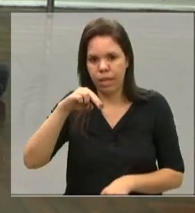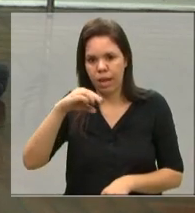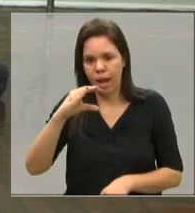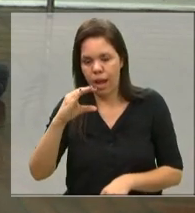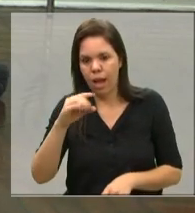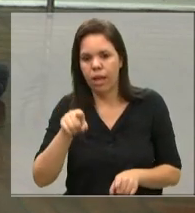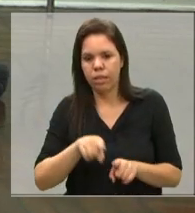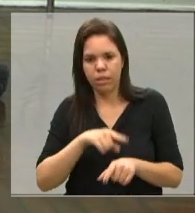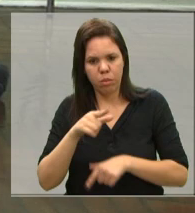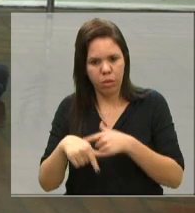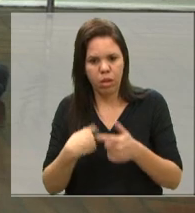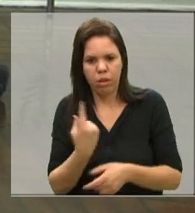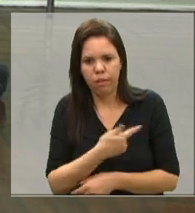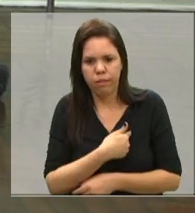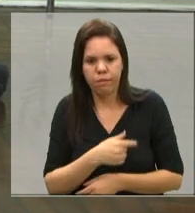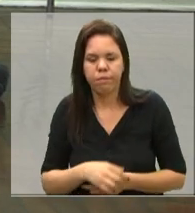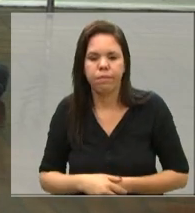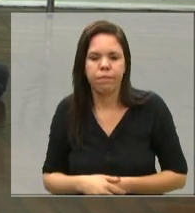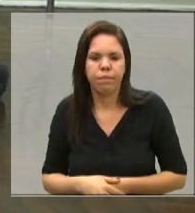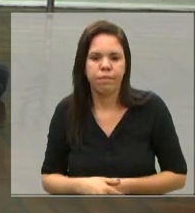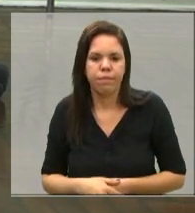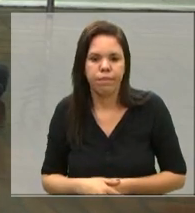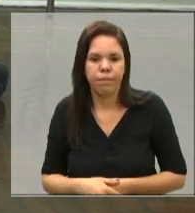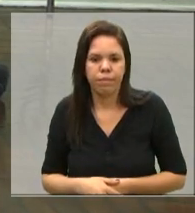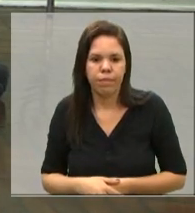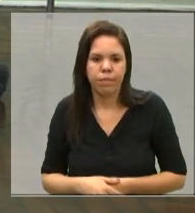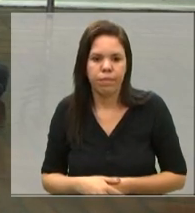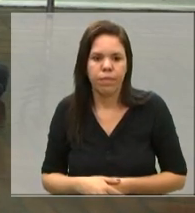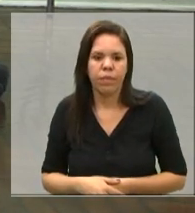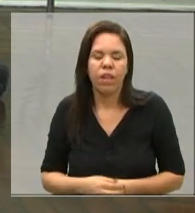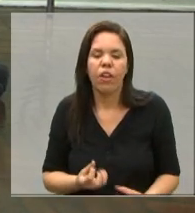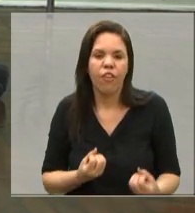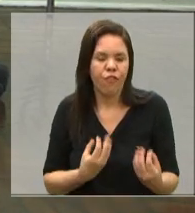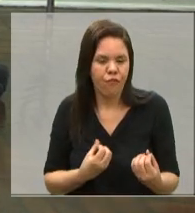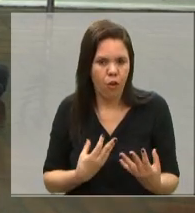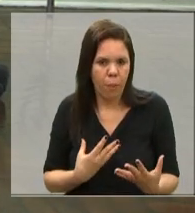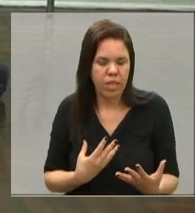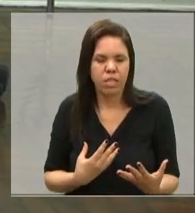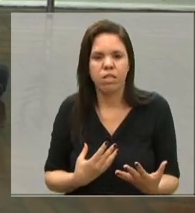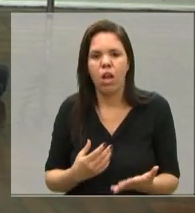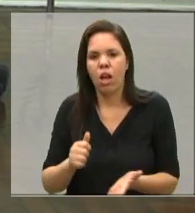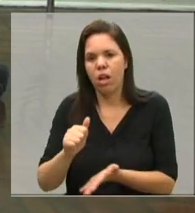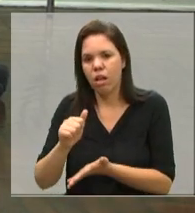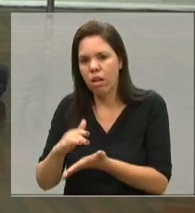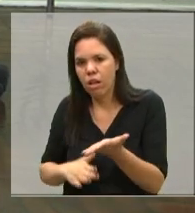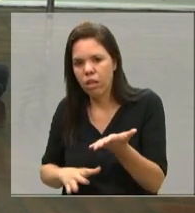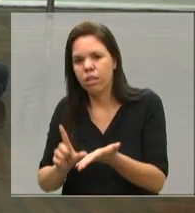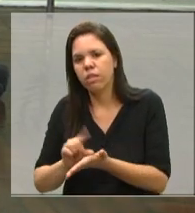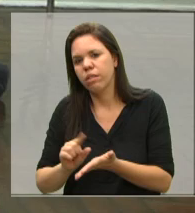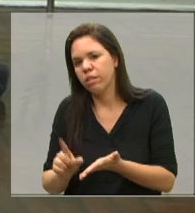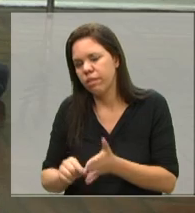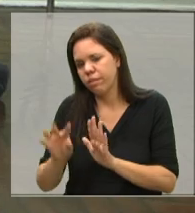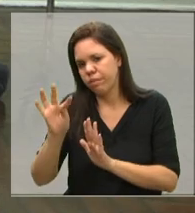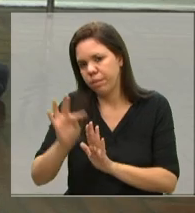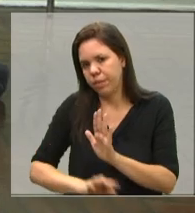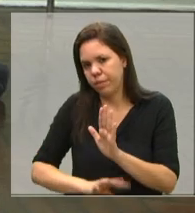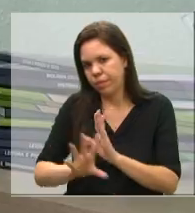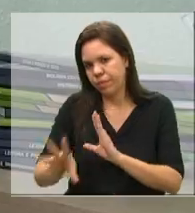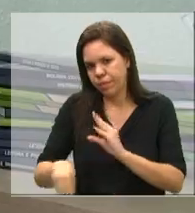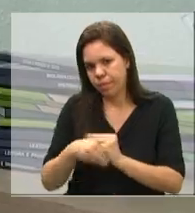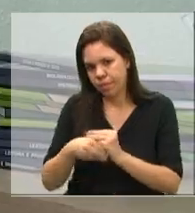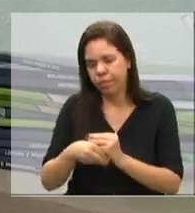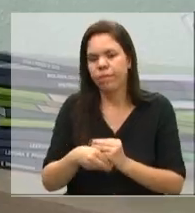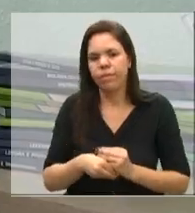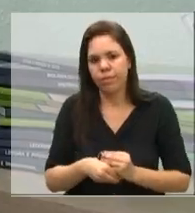Blackboard. Ele tem acesso a informações, trabalhos, artigos, textos